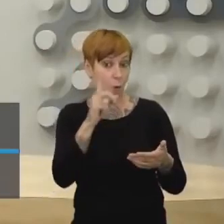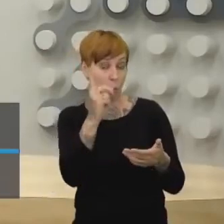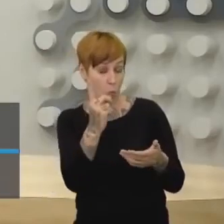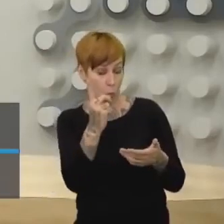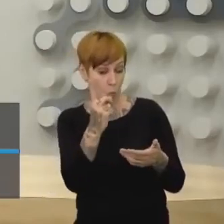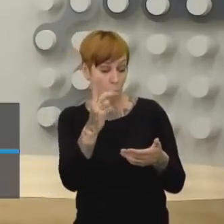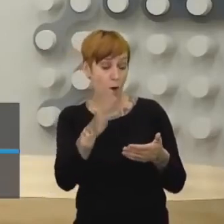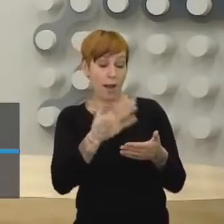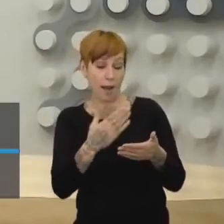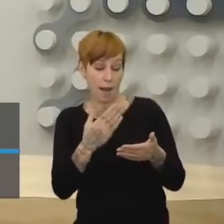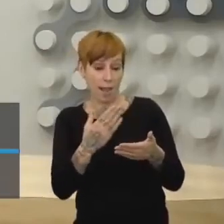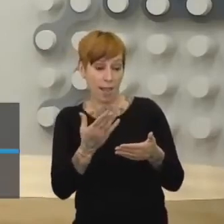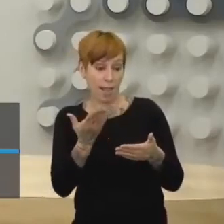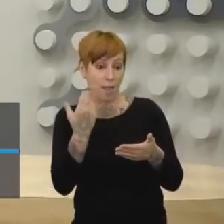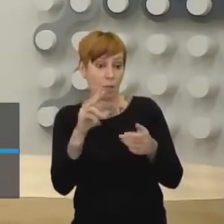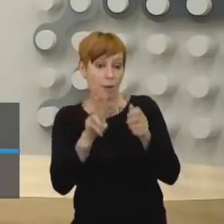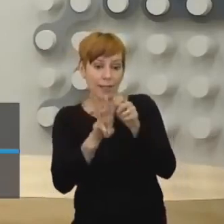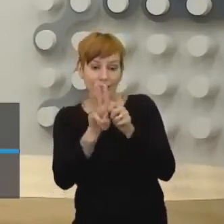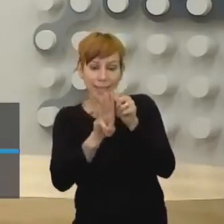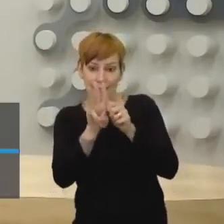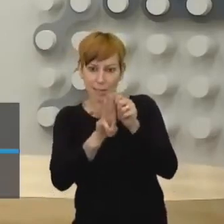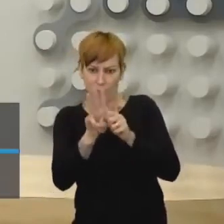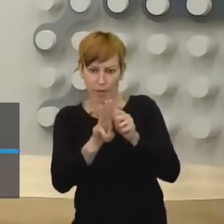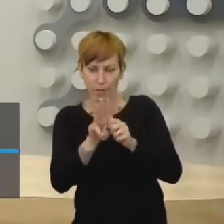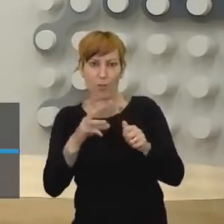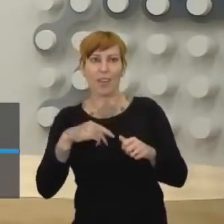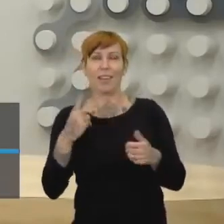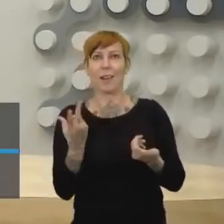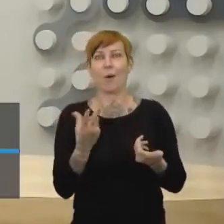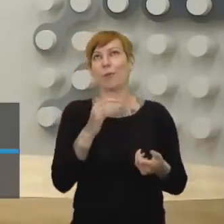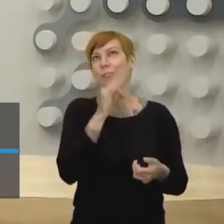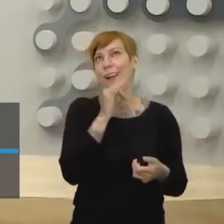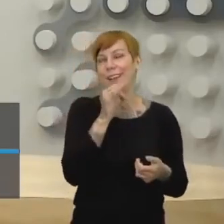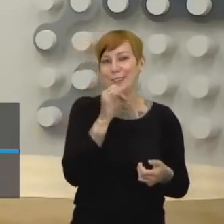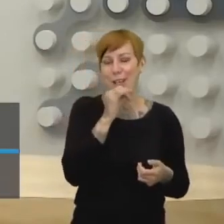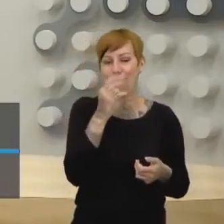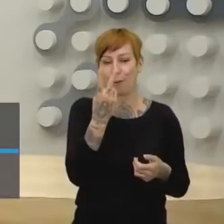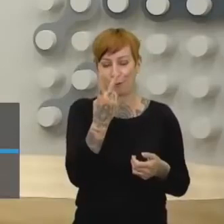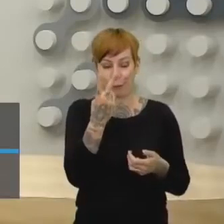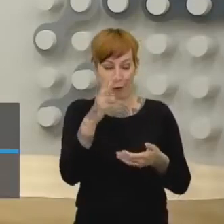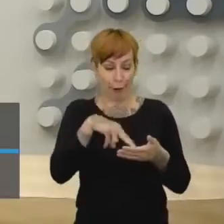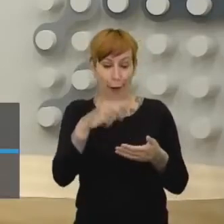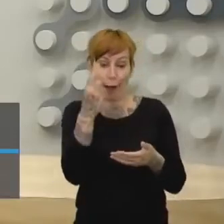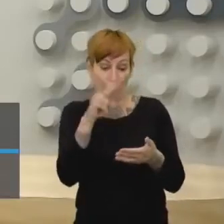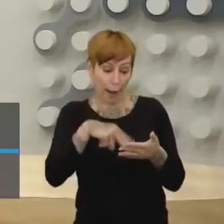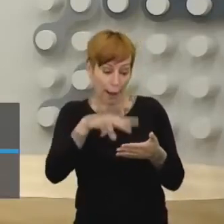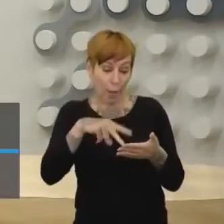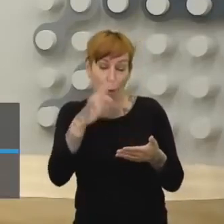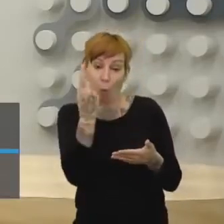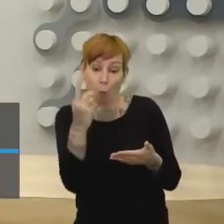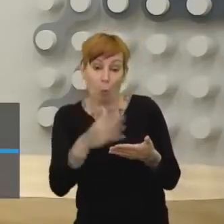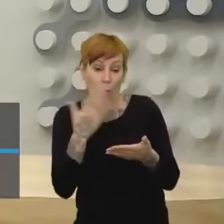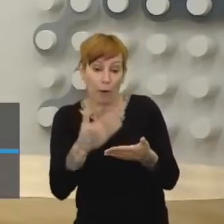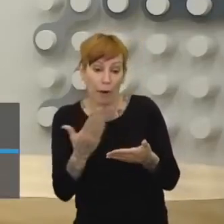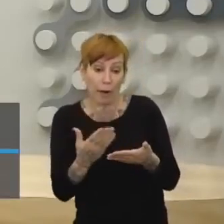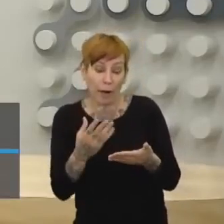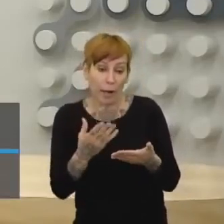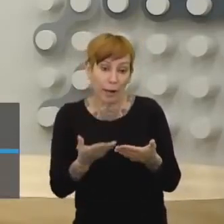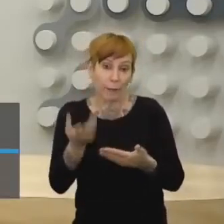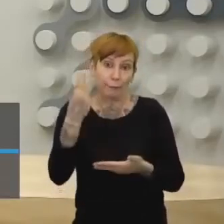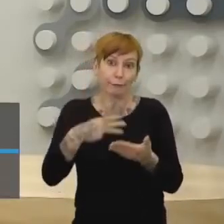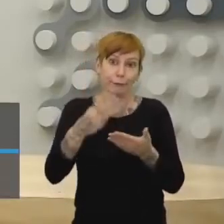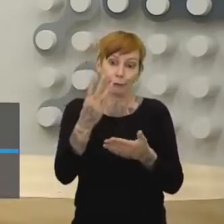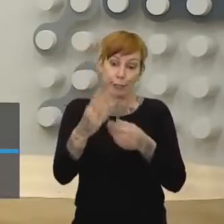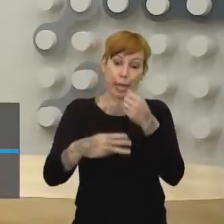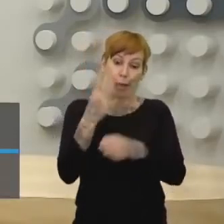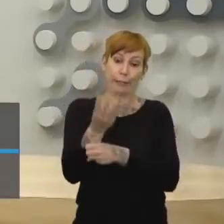e não que lê um livro na vida, né, há 2 anos atrás, não, 3 meses. Então, assim, nos últimos 3 meses, você leu